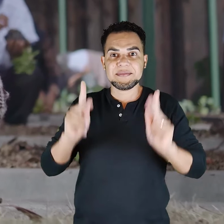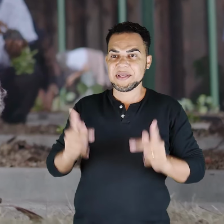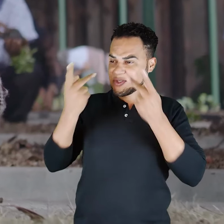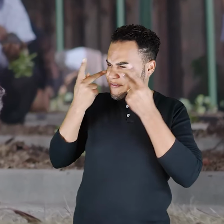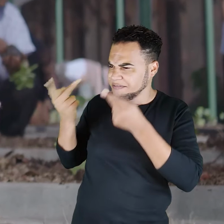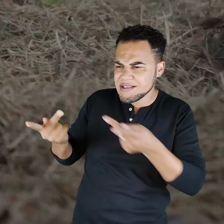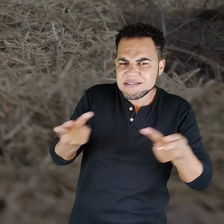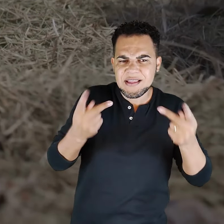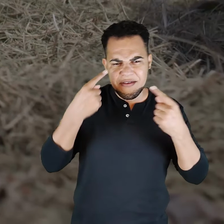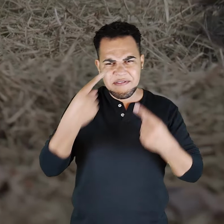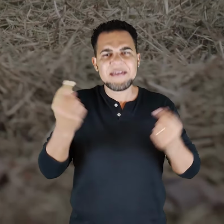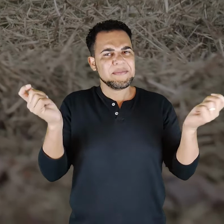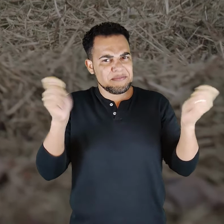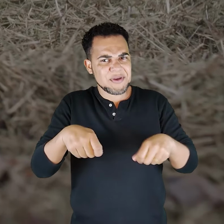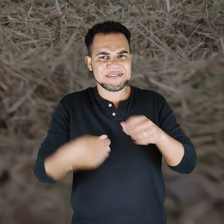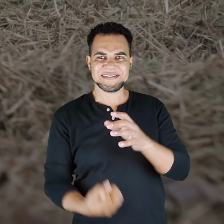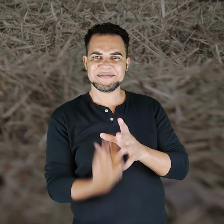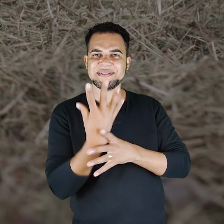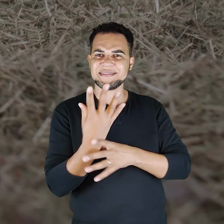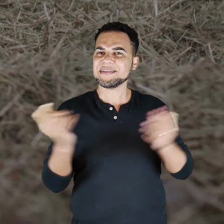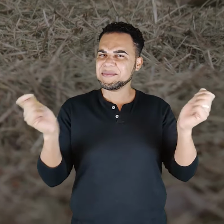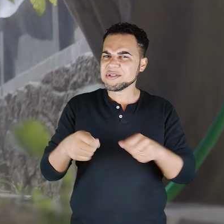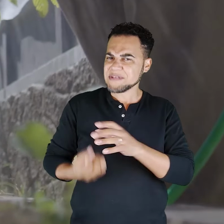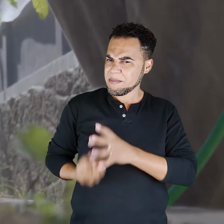Ao visitar essas unidades, as pessoas